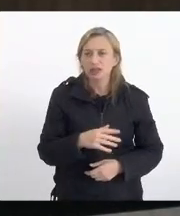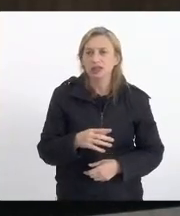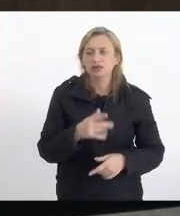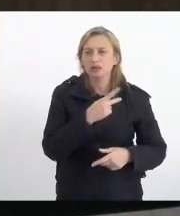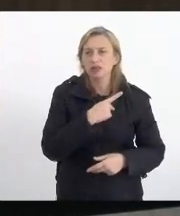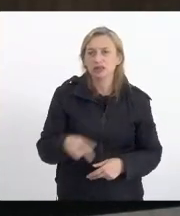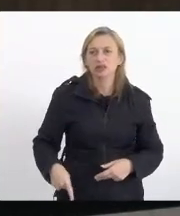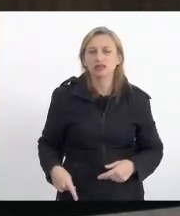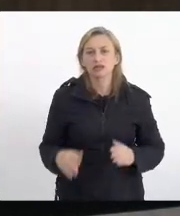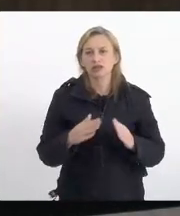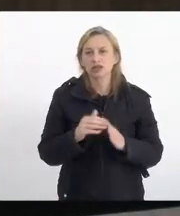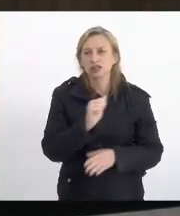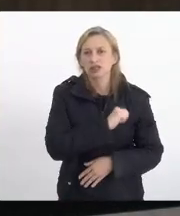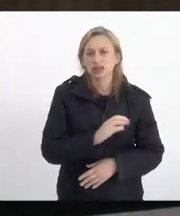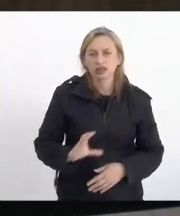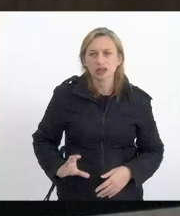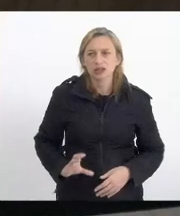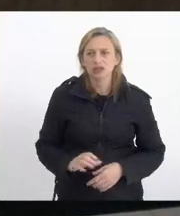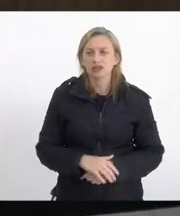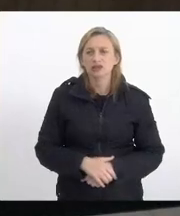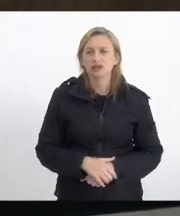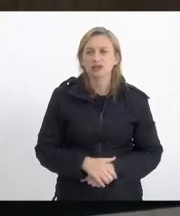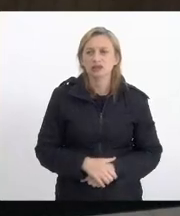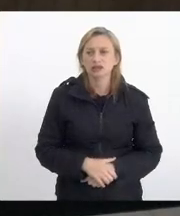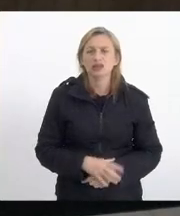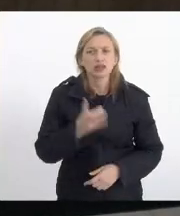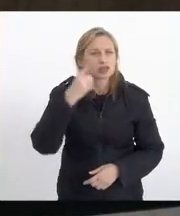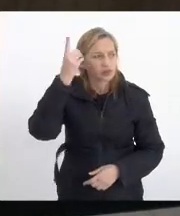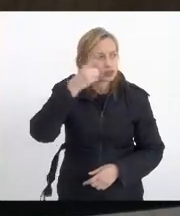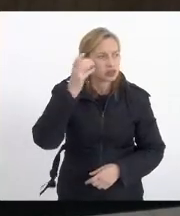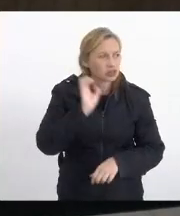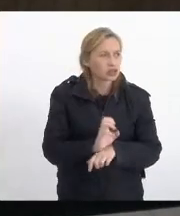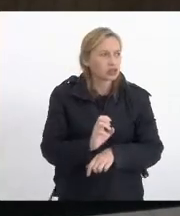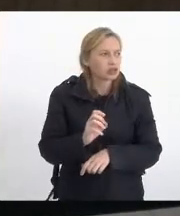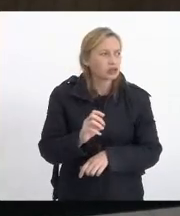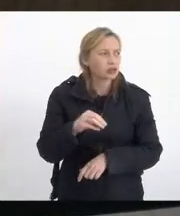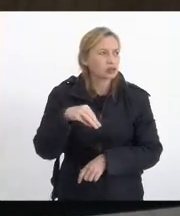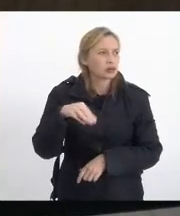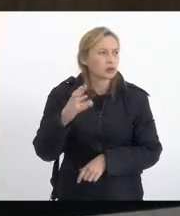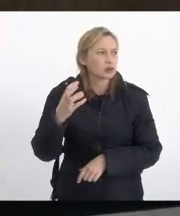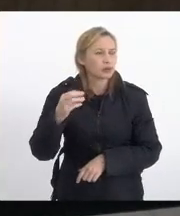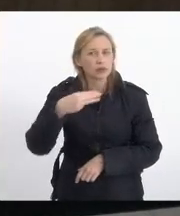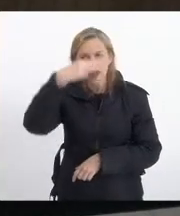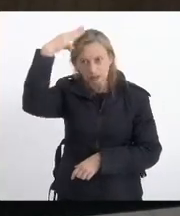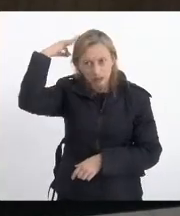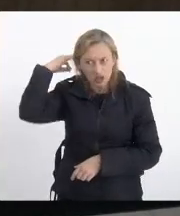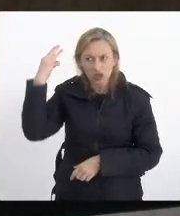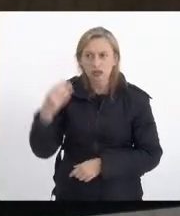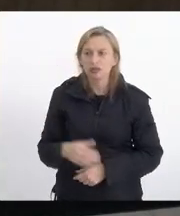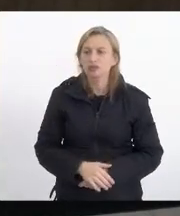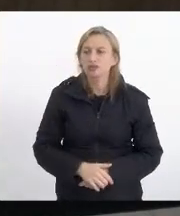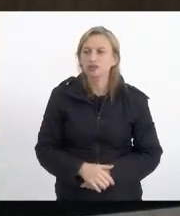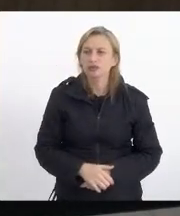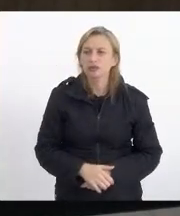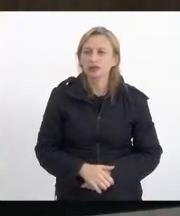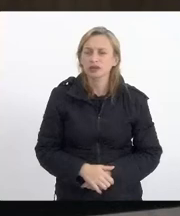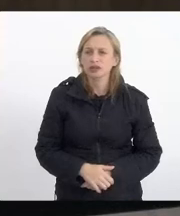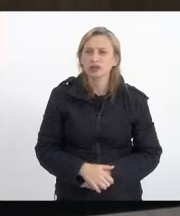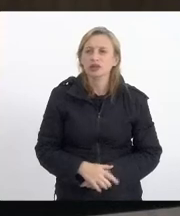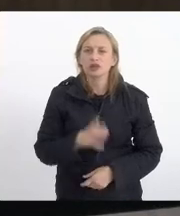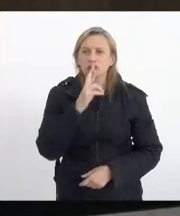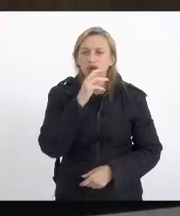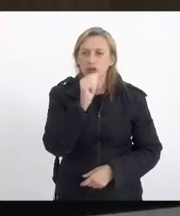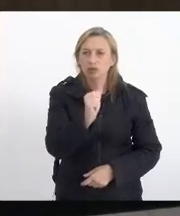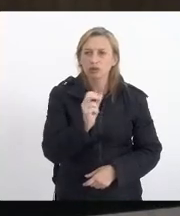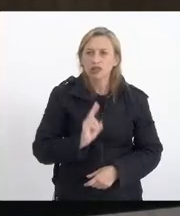da Casa, André Siciliano, ao deputado estadual Márcio Pacheco, ao Rodrigo Amorim,